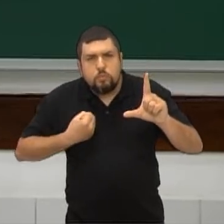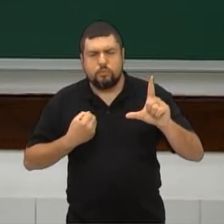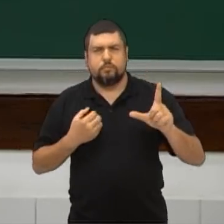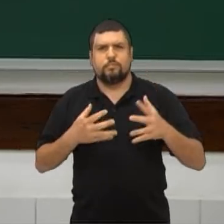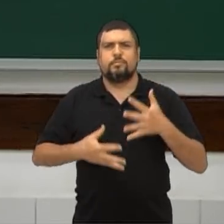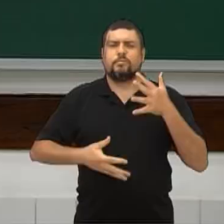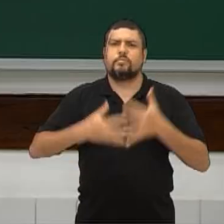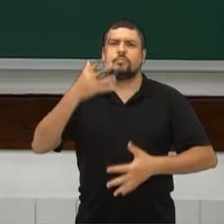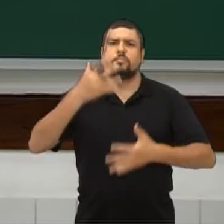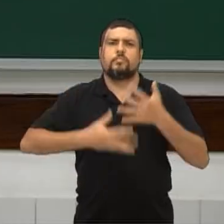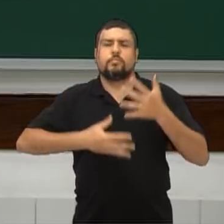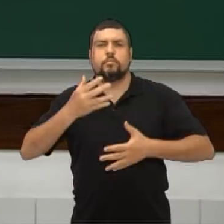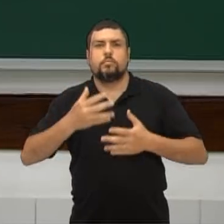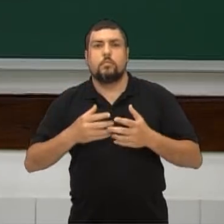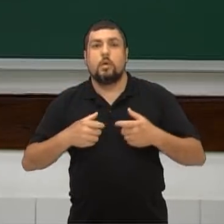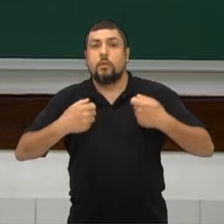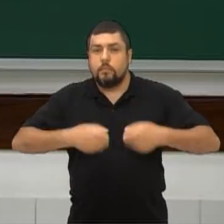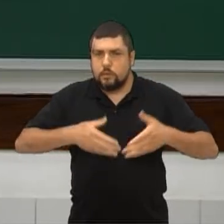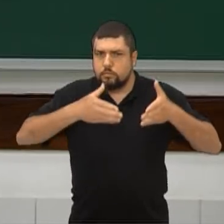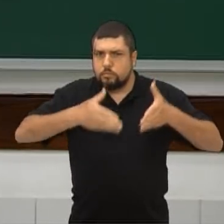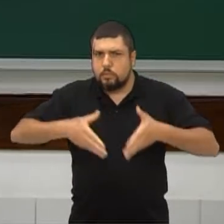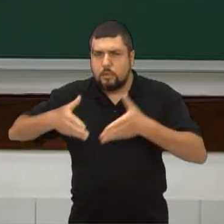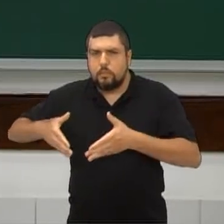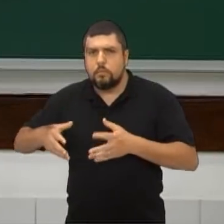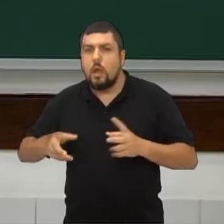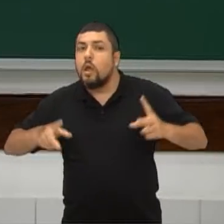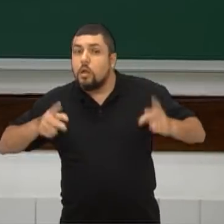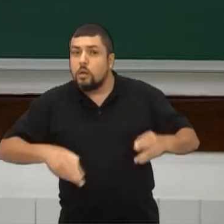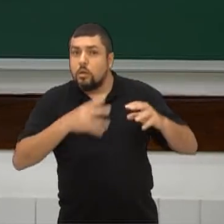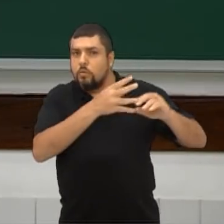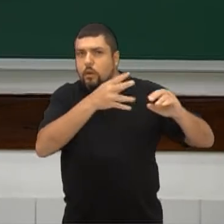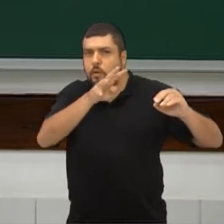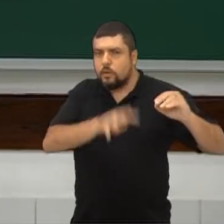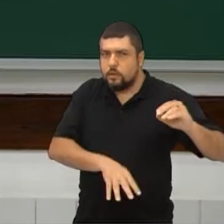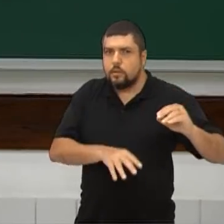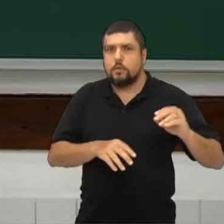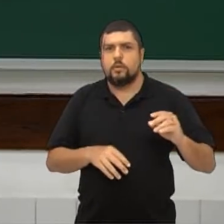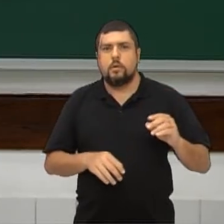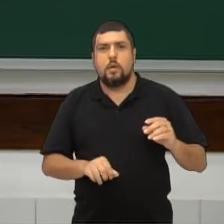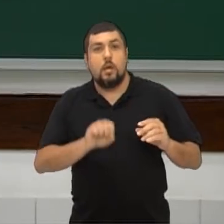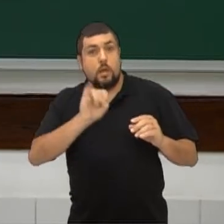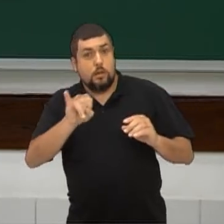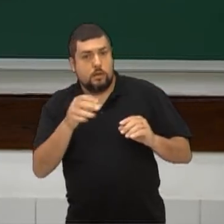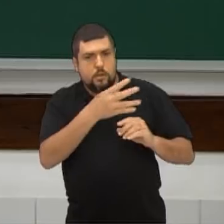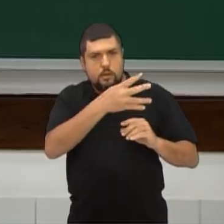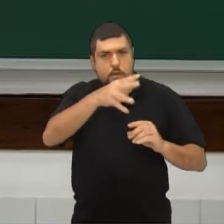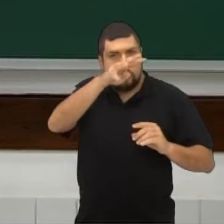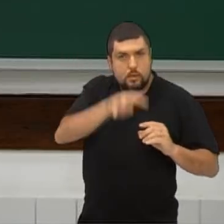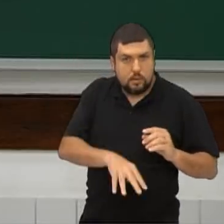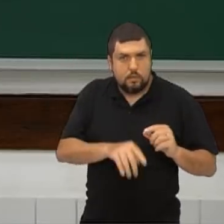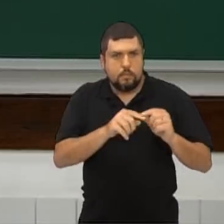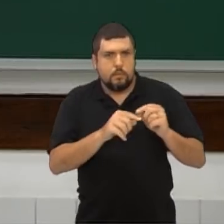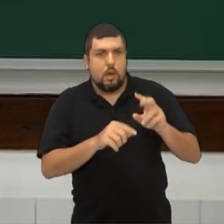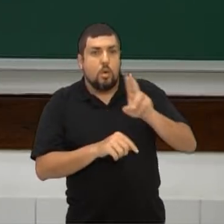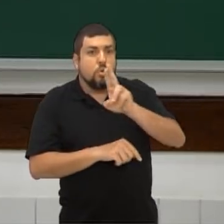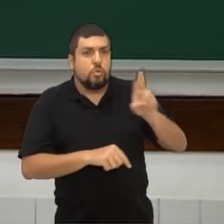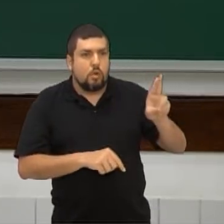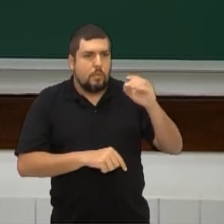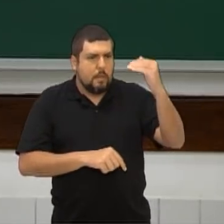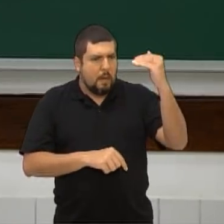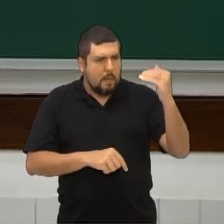ali. O gráfico tem que manter a ordem, igual às tabelas. Se era uma tabela, uma coluna inteira com nomes de